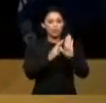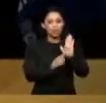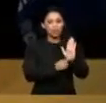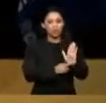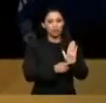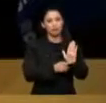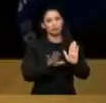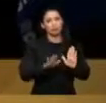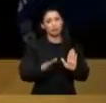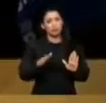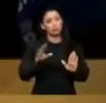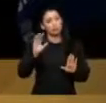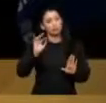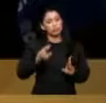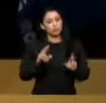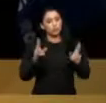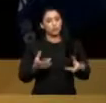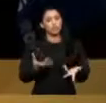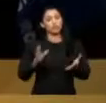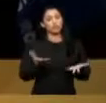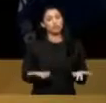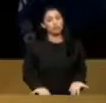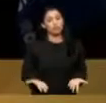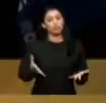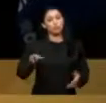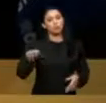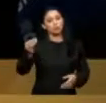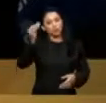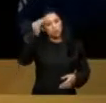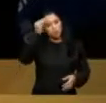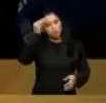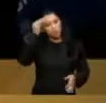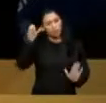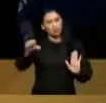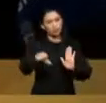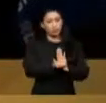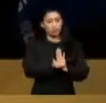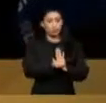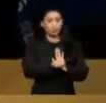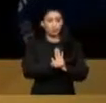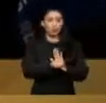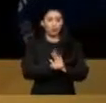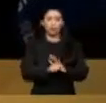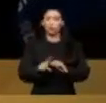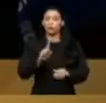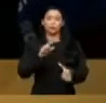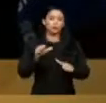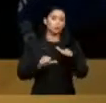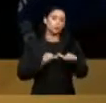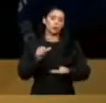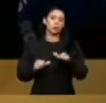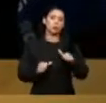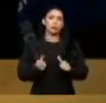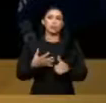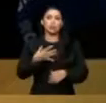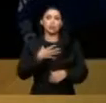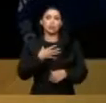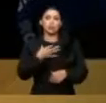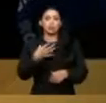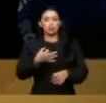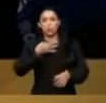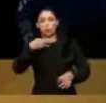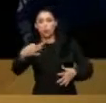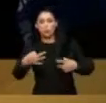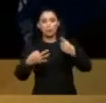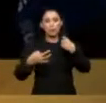prescrição. E nas ciências criminais, a prescritibilidade não se altera por analogia, nem por